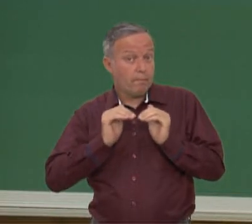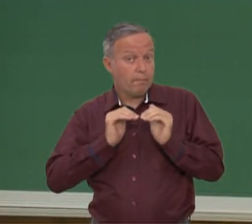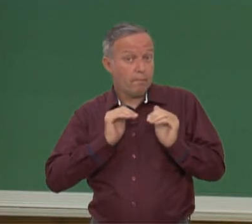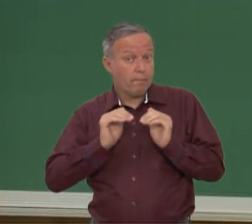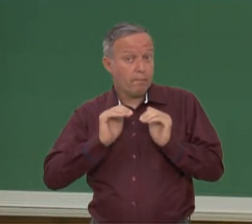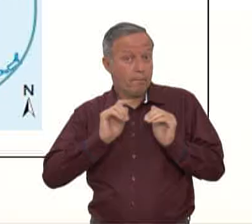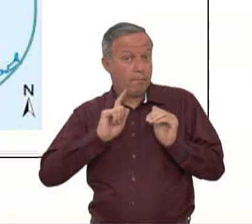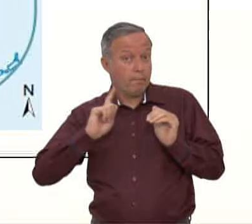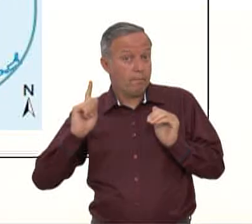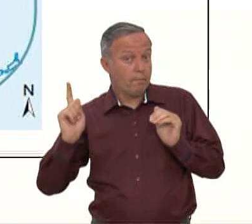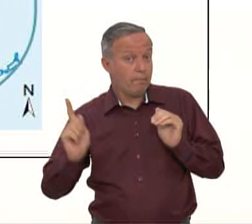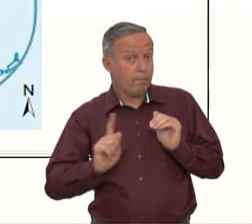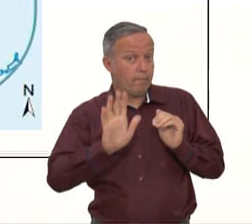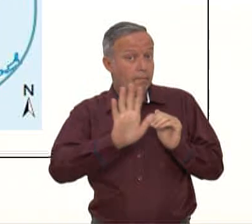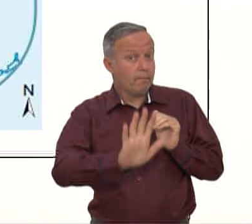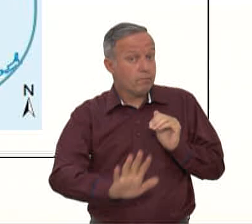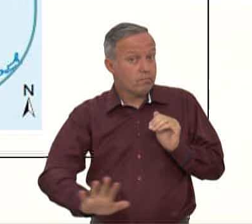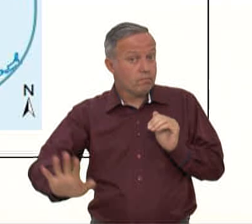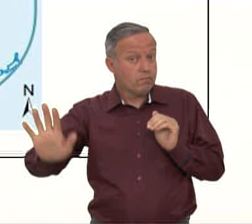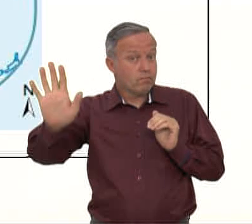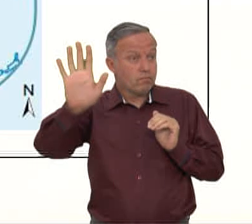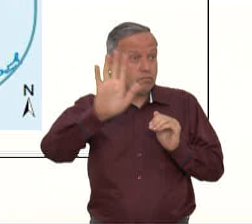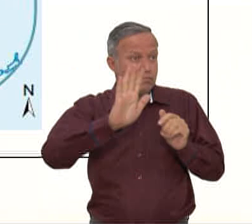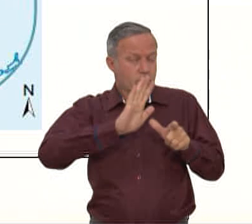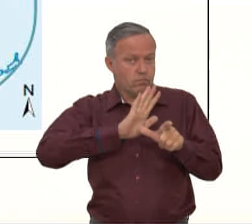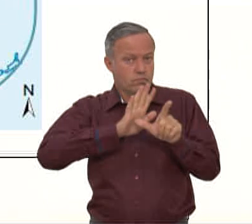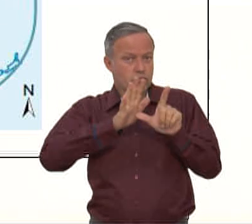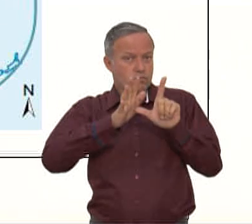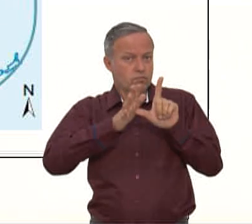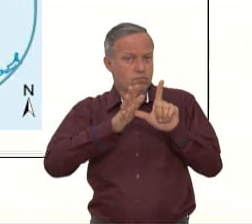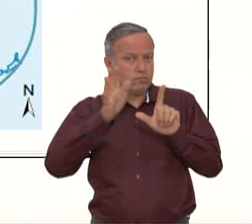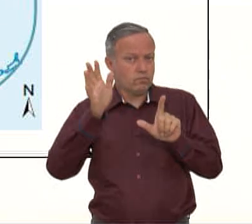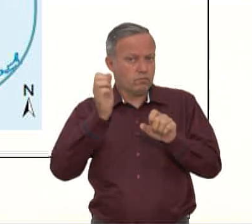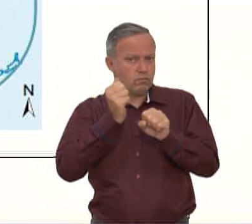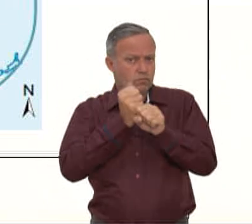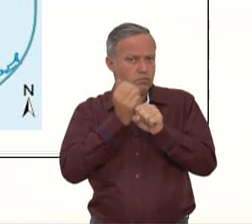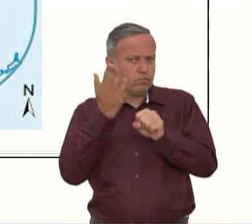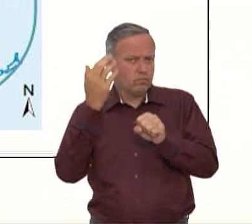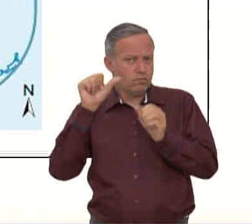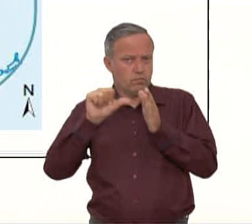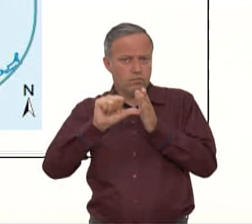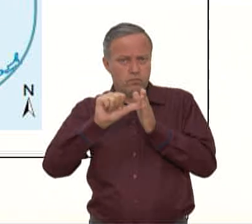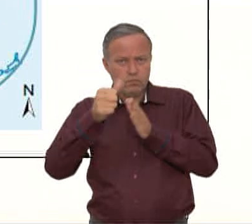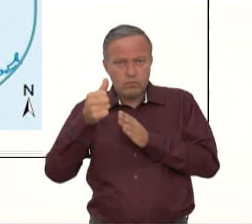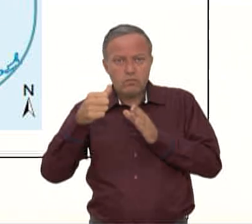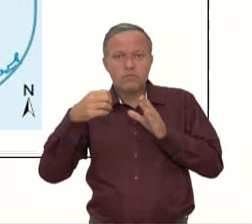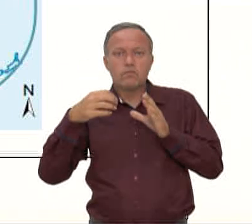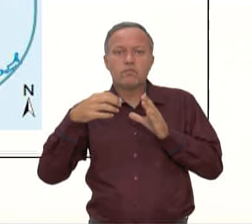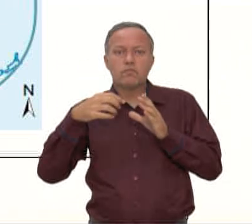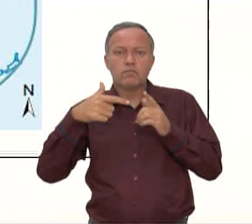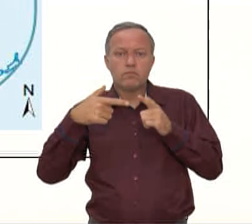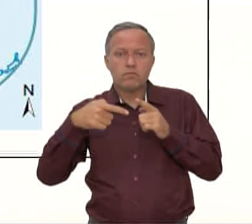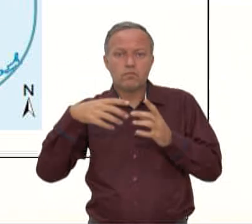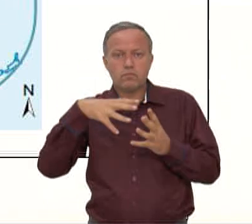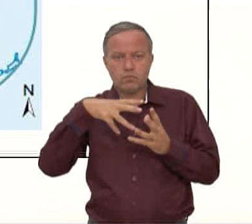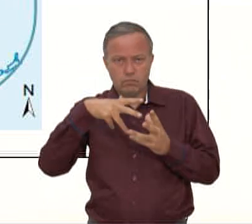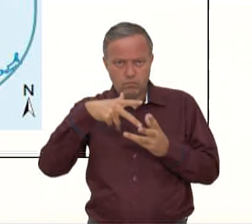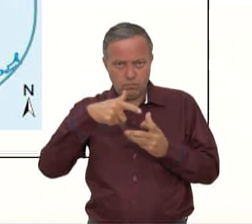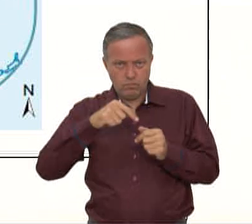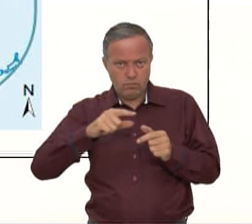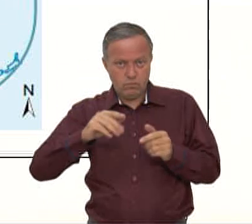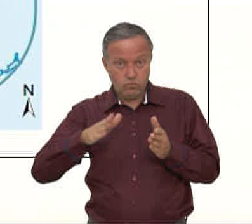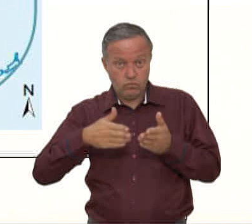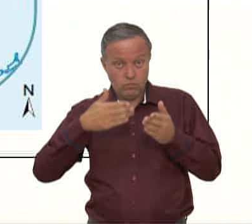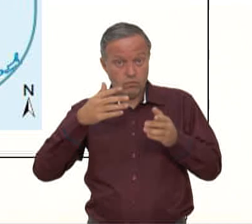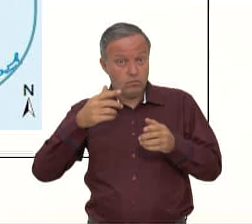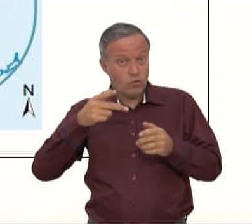do espaço geográfico. Então pensa, antes nós tínhamos lá no Primeira Guerra Mundial, Segunda Guerra Mundial, quando se falava em desenvolvimento,